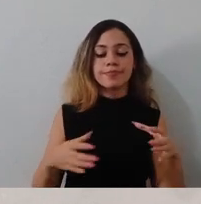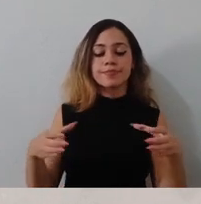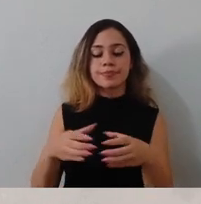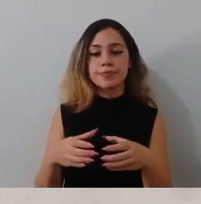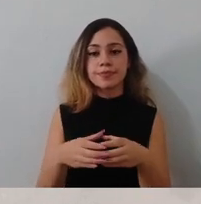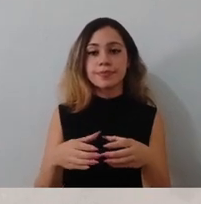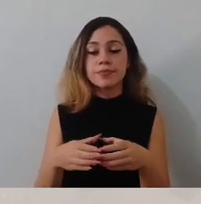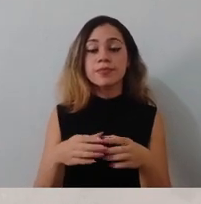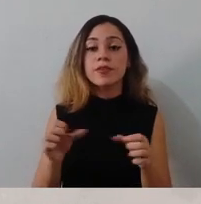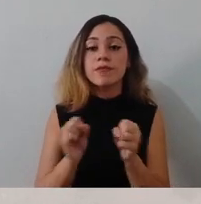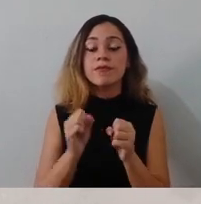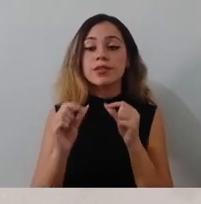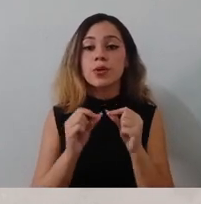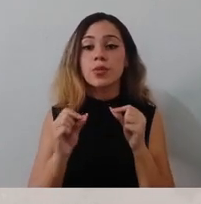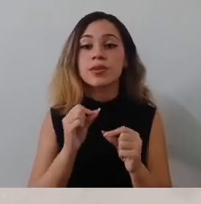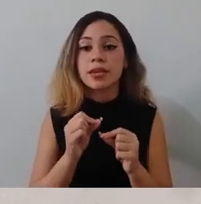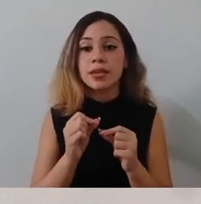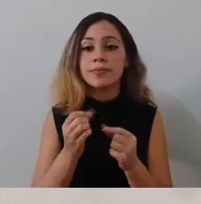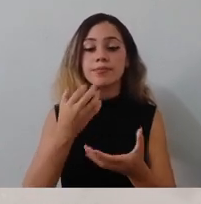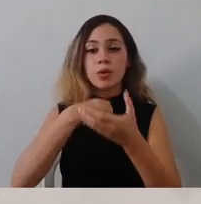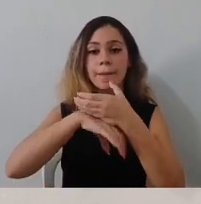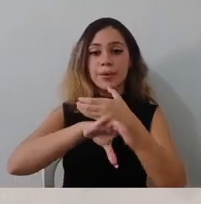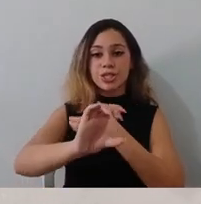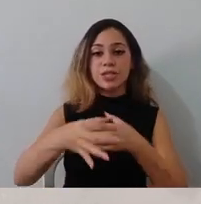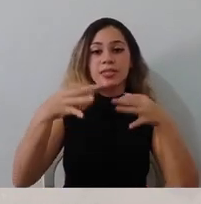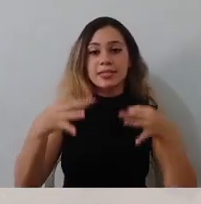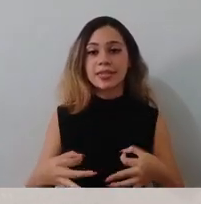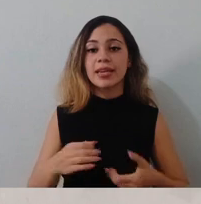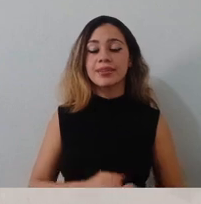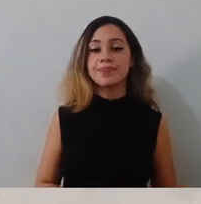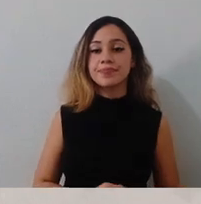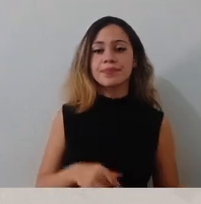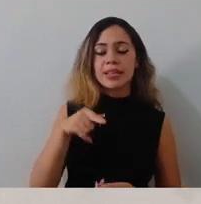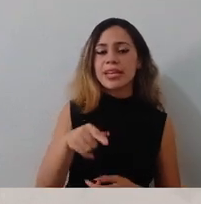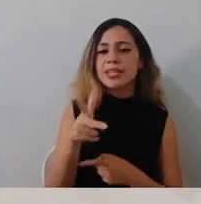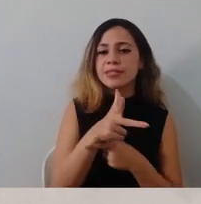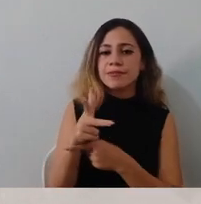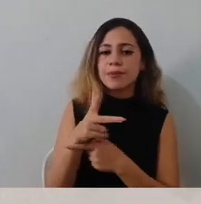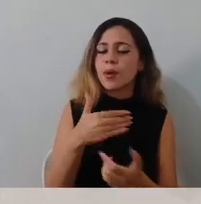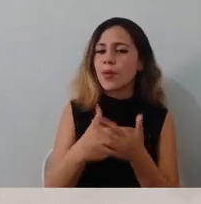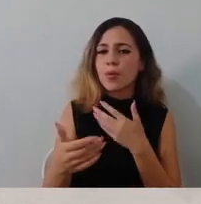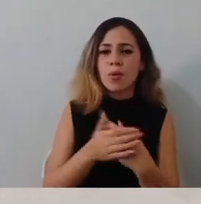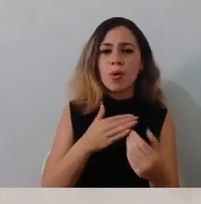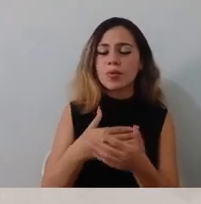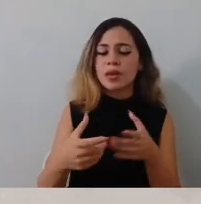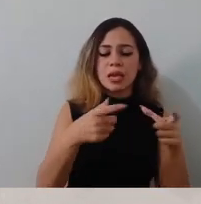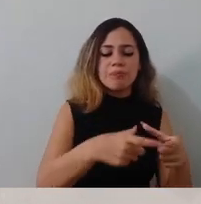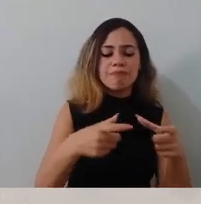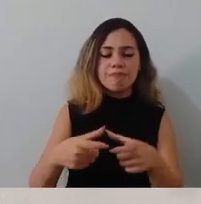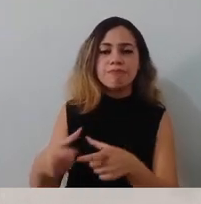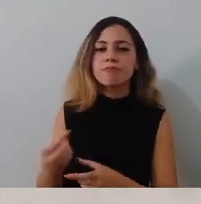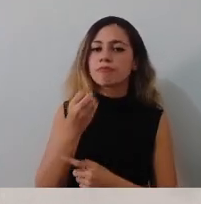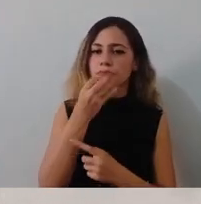a Milva, de quê? De nos aproximar. E o filme serve para qualquer instância